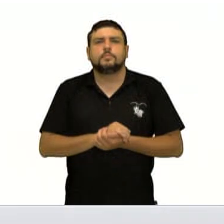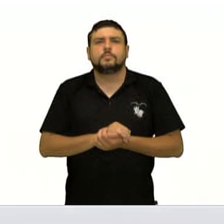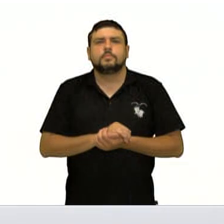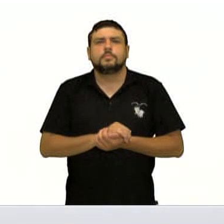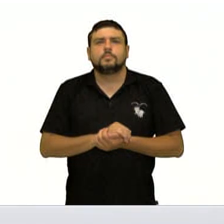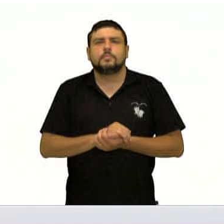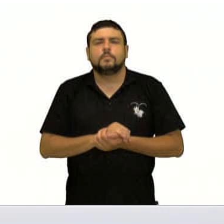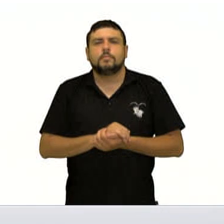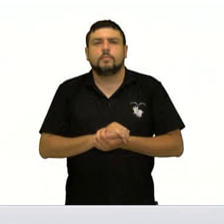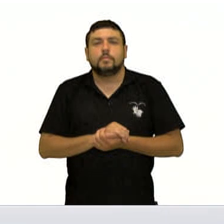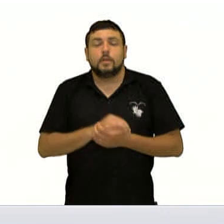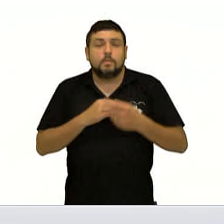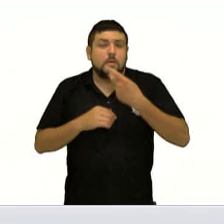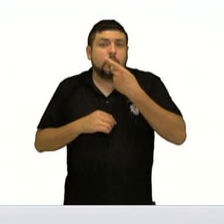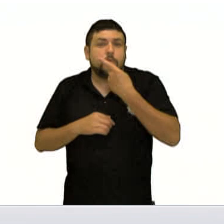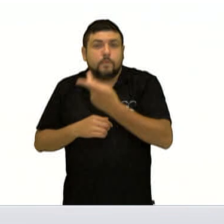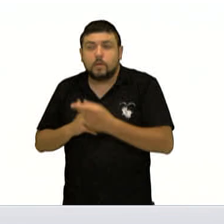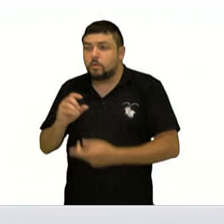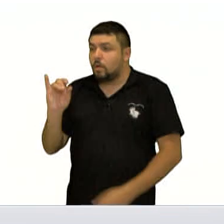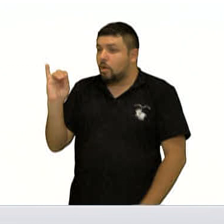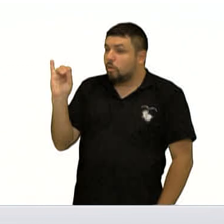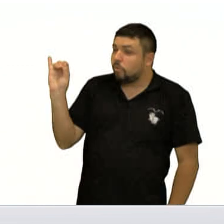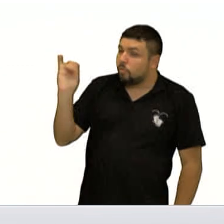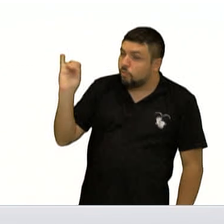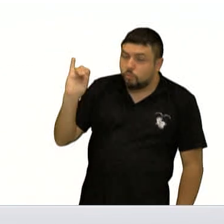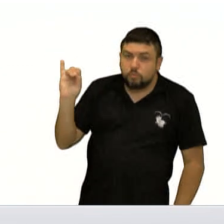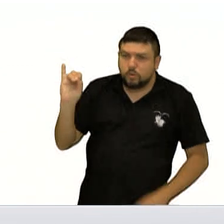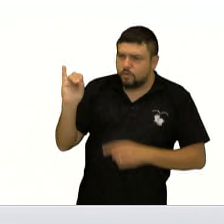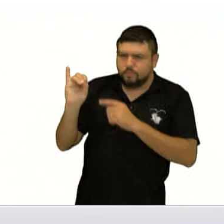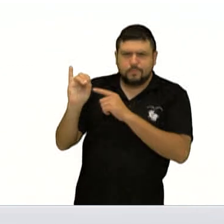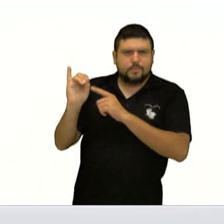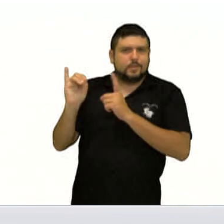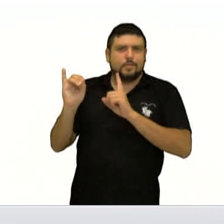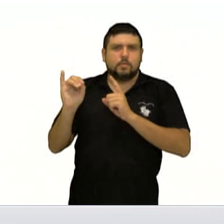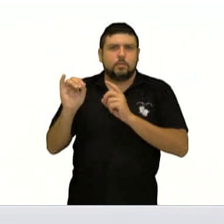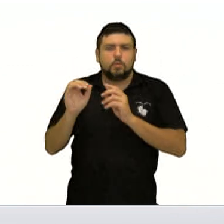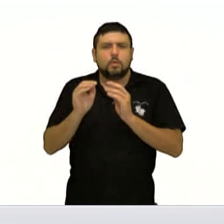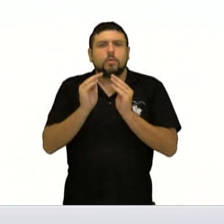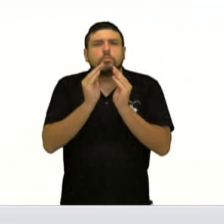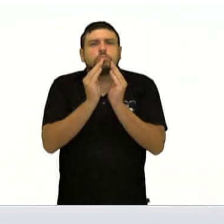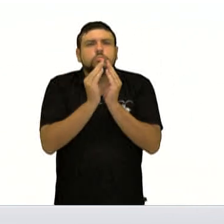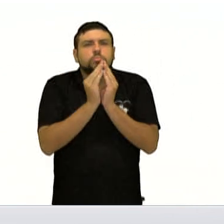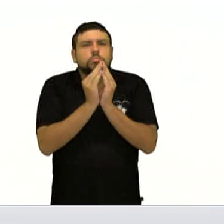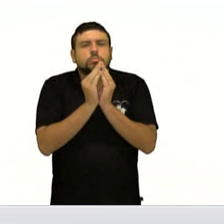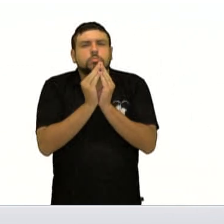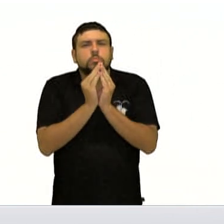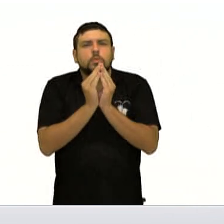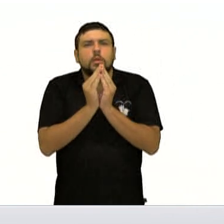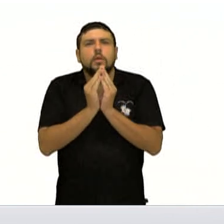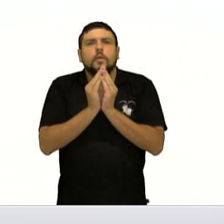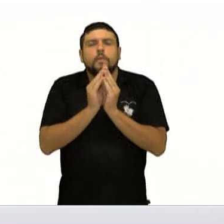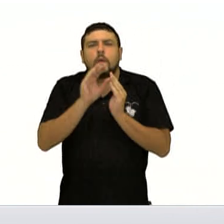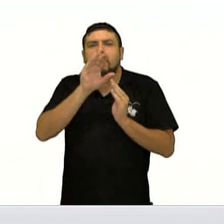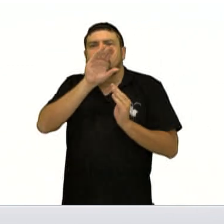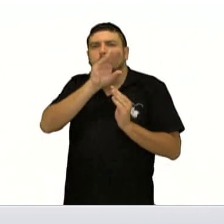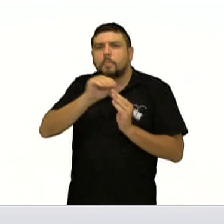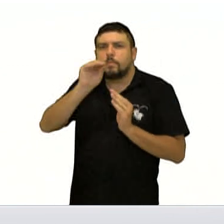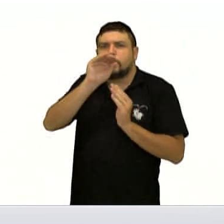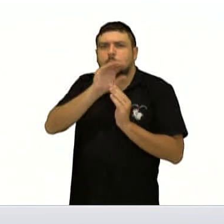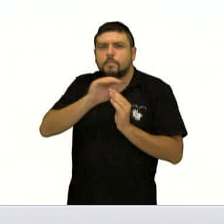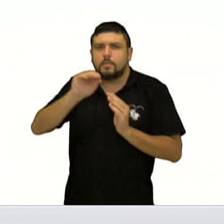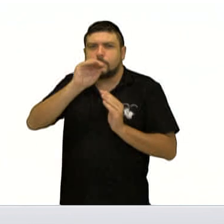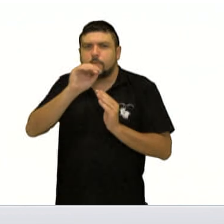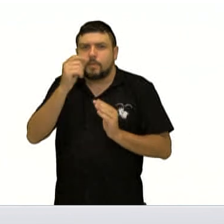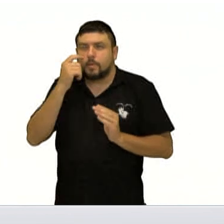um simples olá, forme uma concha com as mãos e bata palmas algumas vezes enquanto fala. Não vou me arriscar a